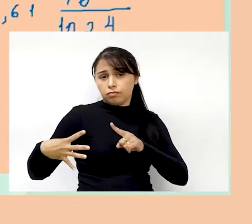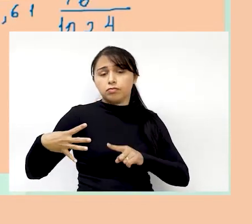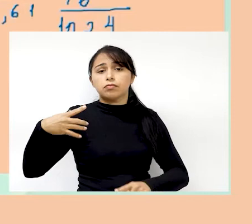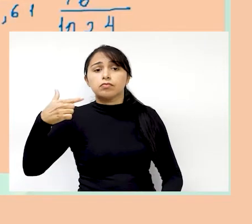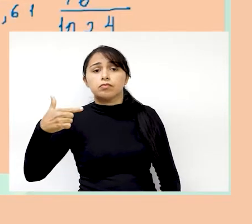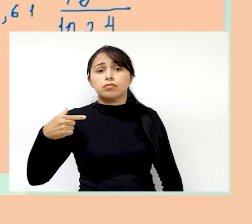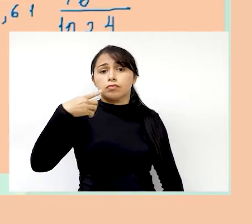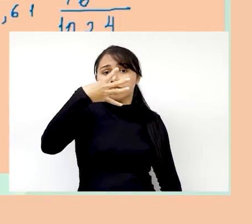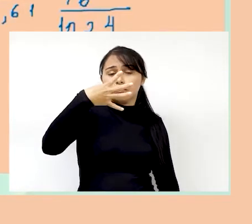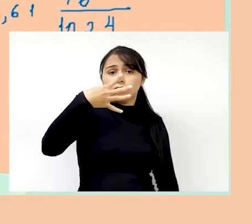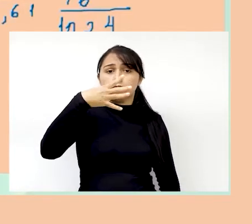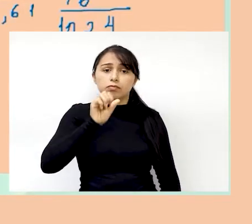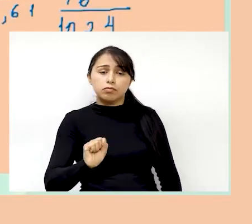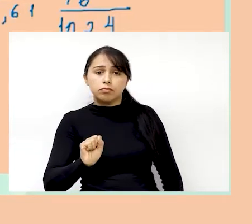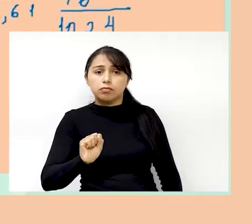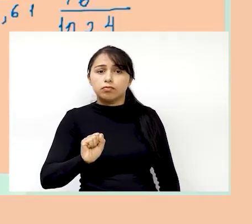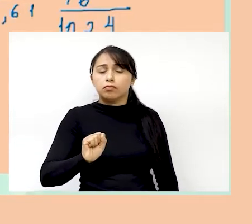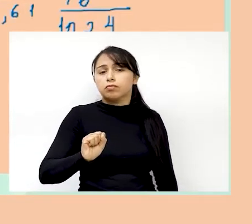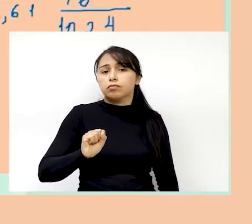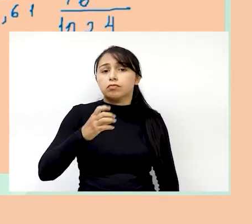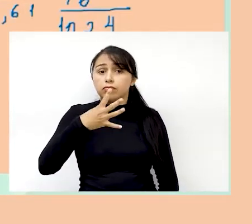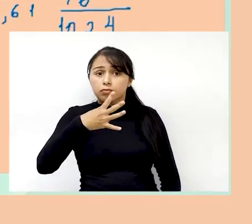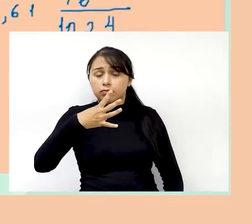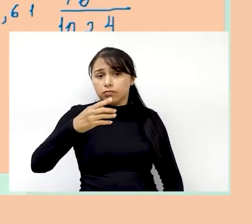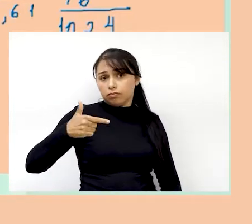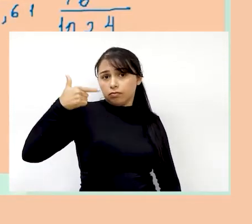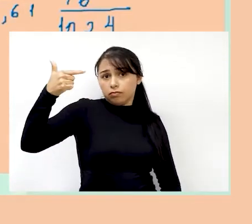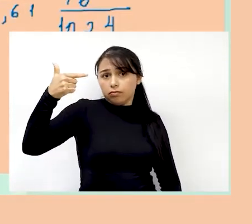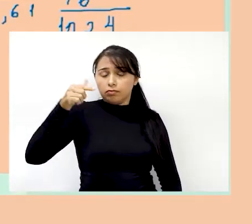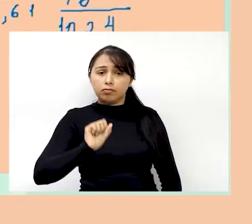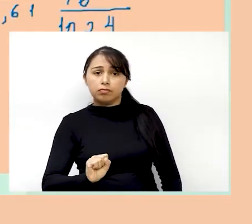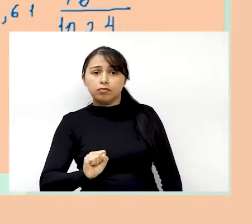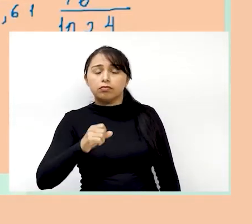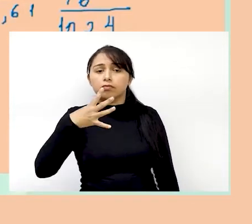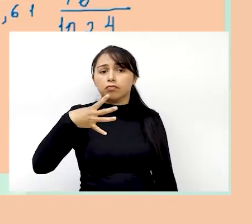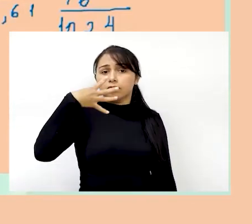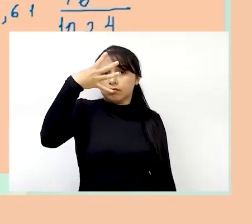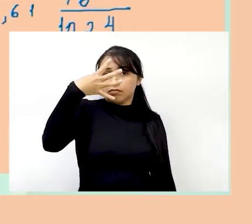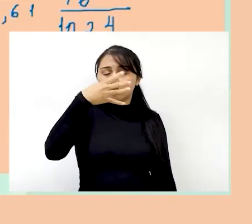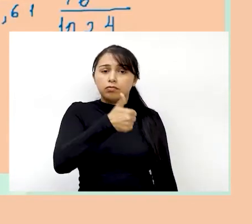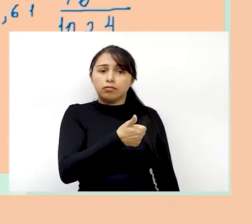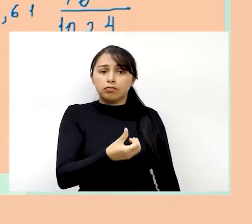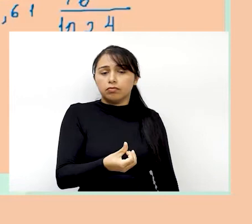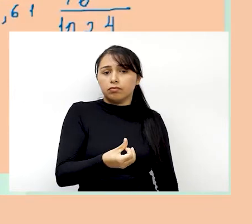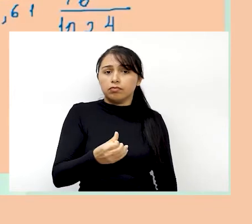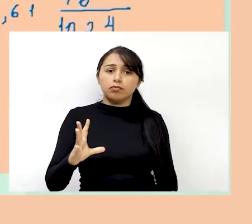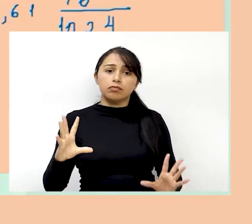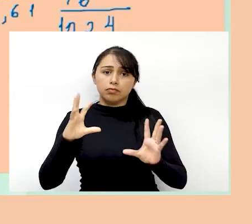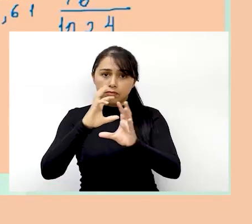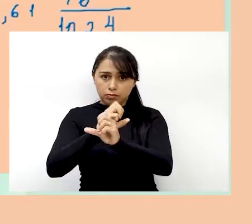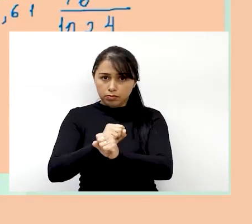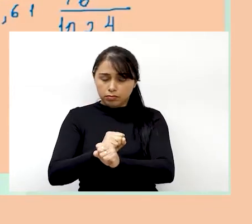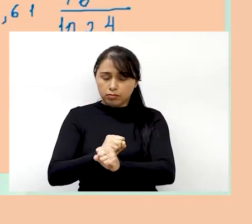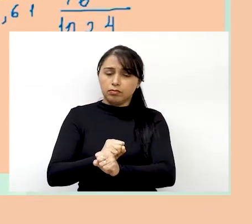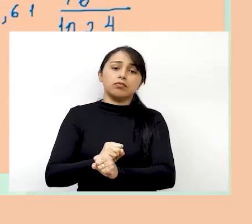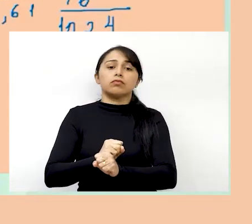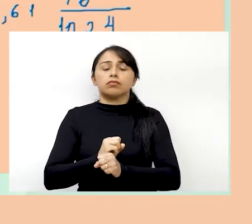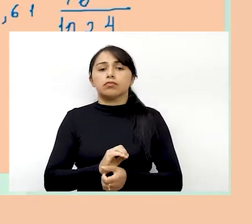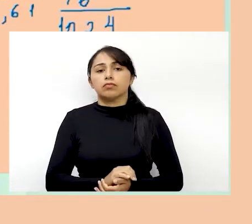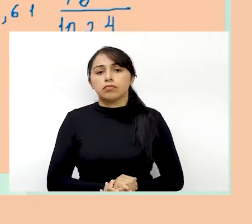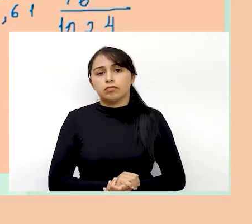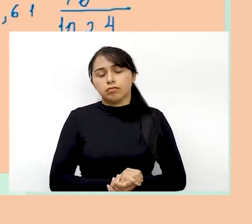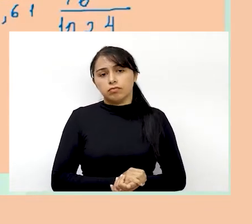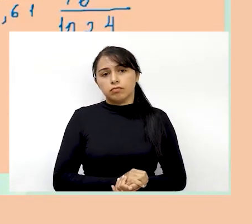4, 2 vezes 4 é 8. 4 vezes 2 é 8 e 4 vezes 4 é 16. Fazendo essa